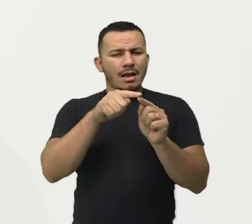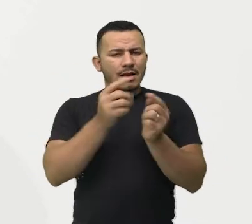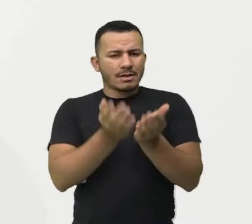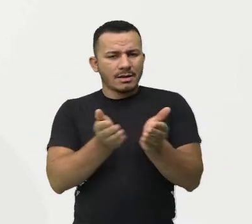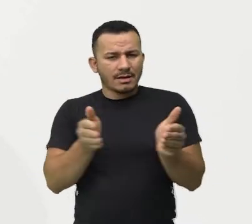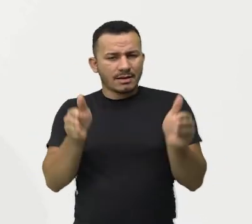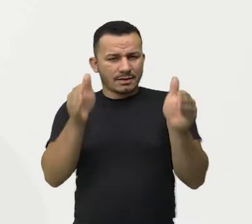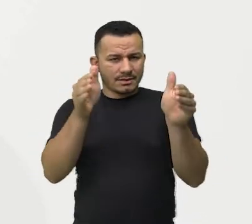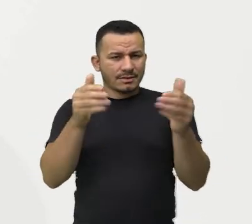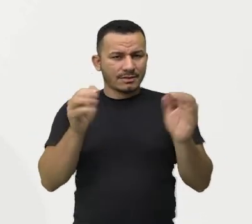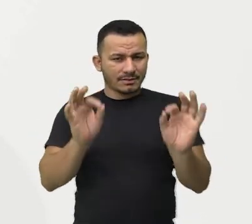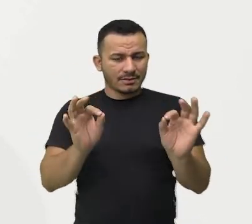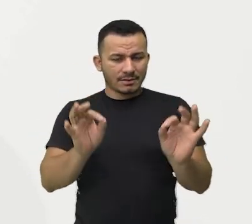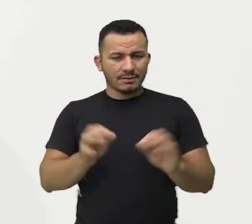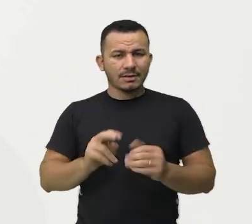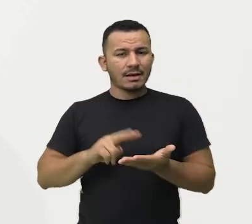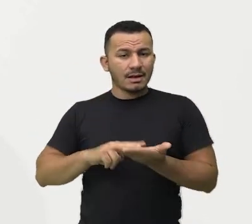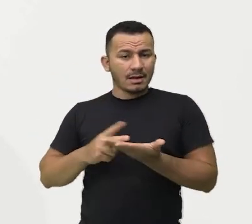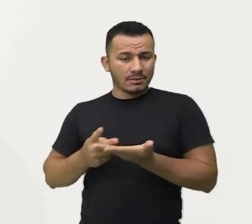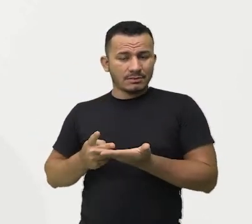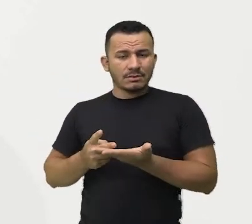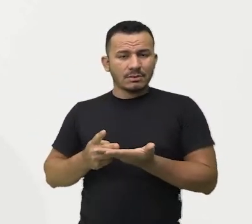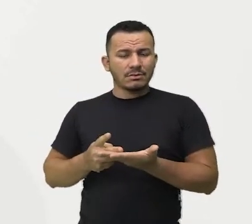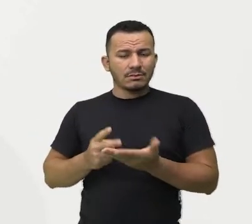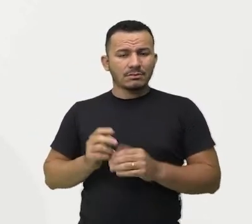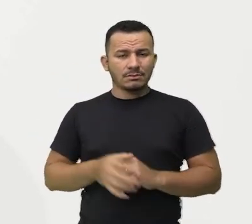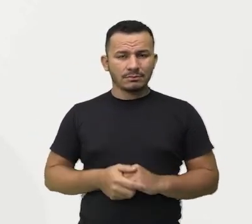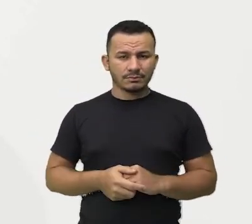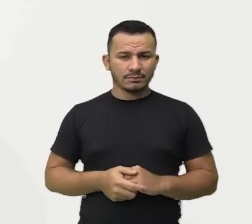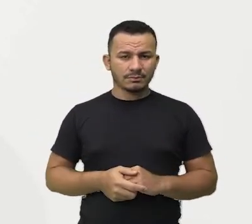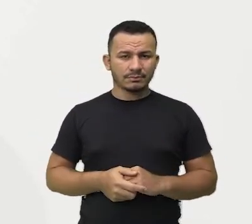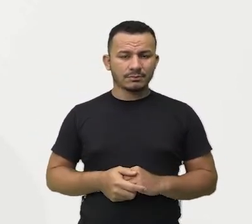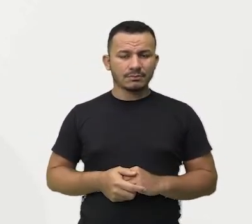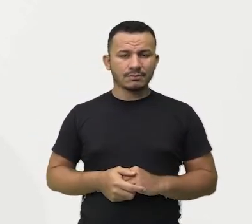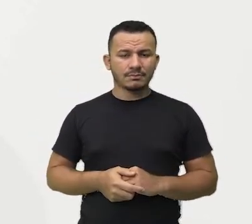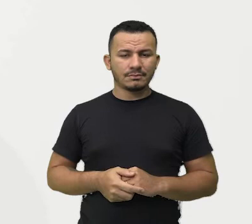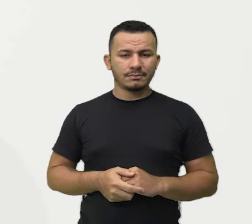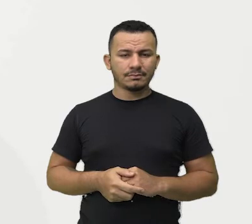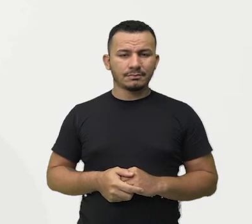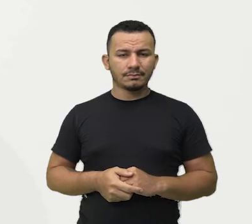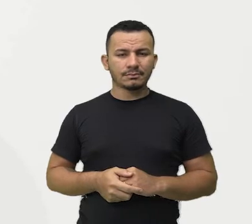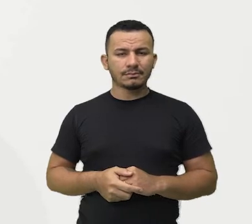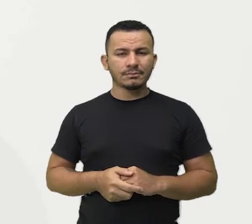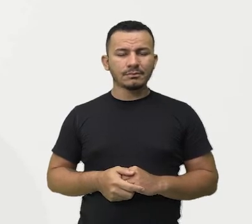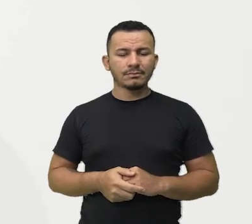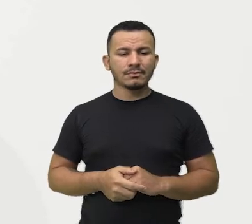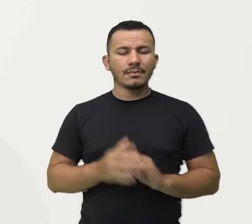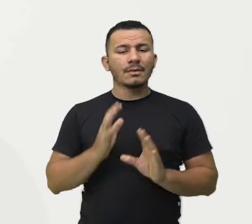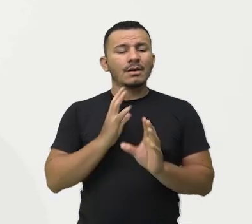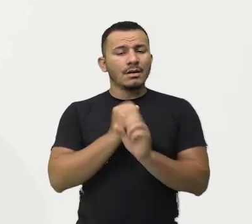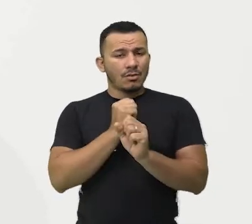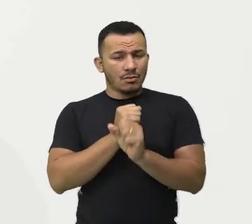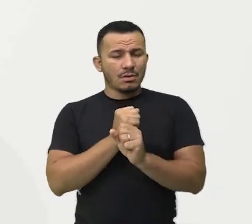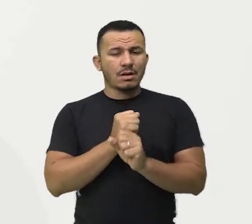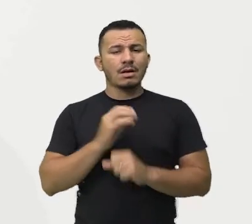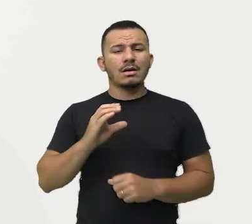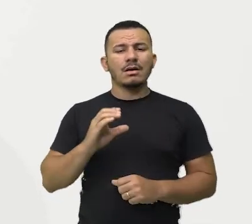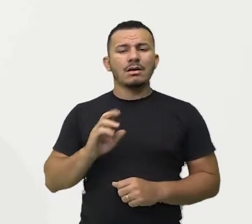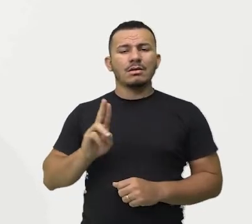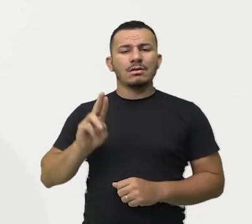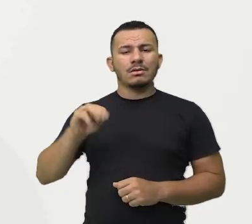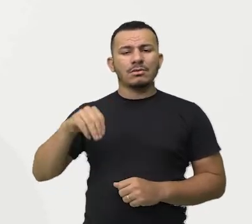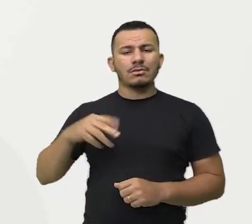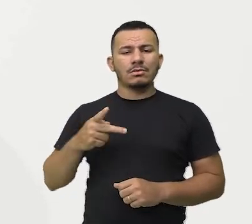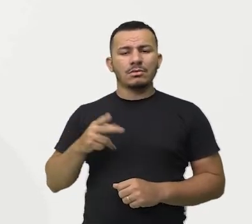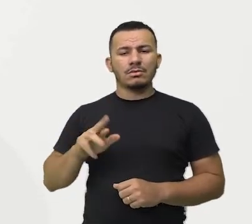da circunferência? É isso que está traduzindo o texto, a tradução do texto aqui para a gente. Então, quer que a gente faça isso. Calcule